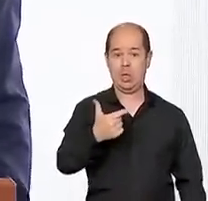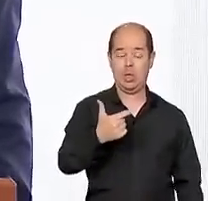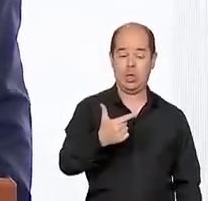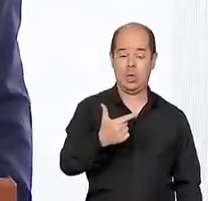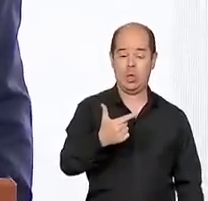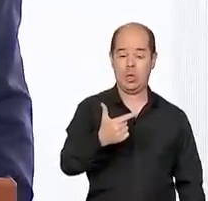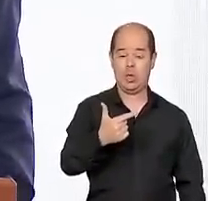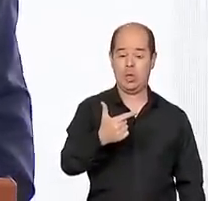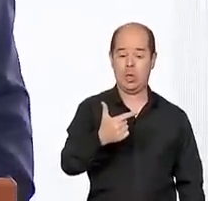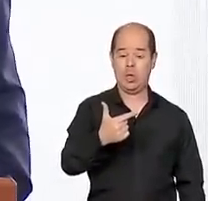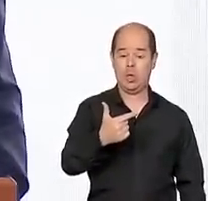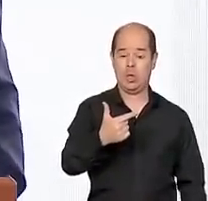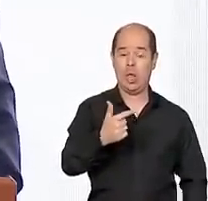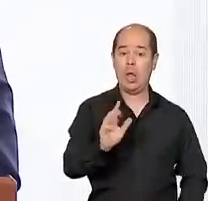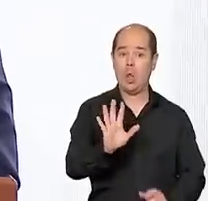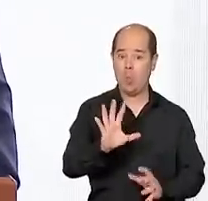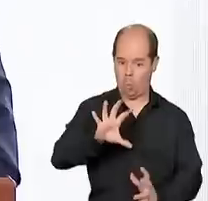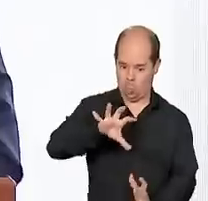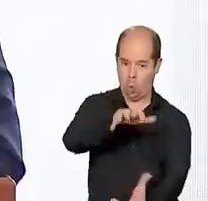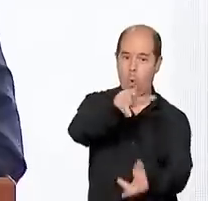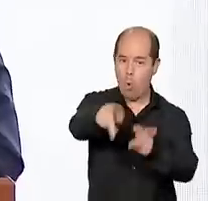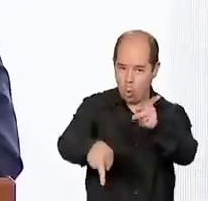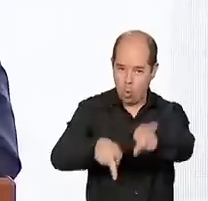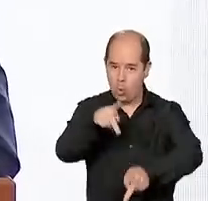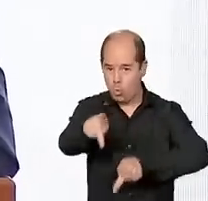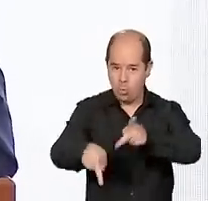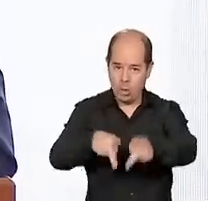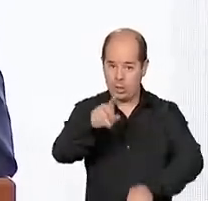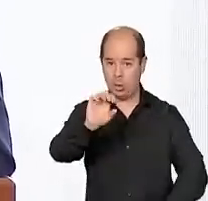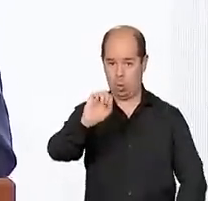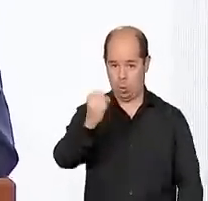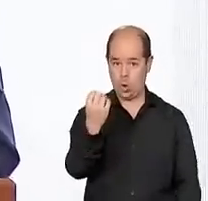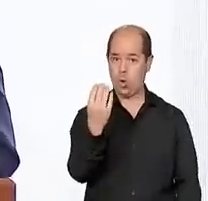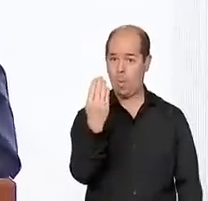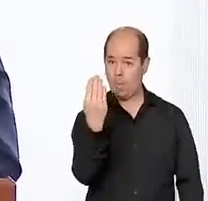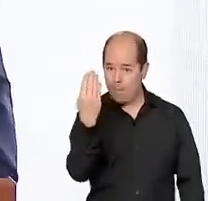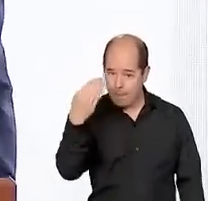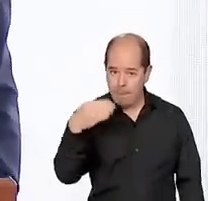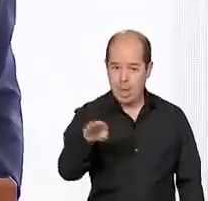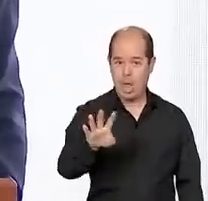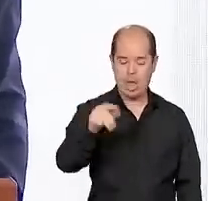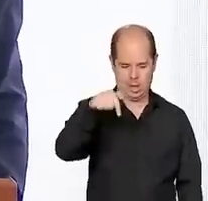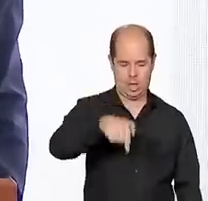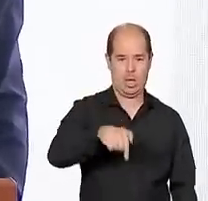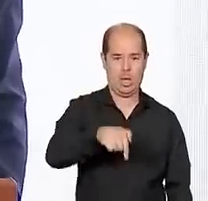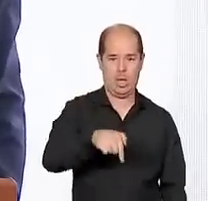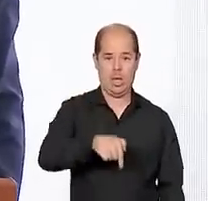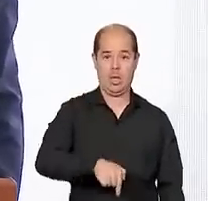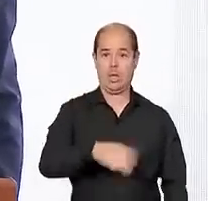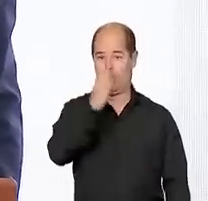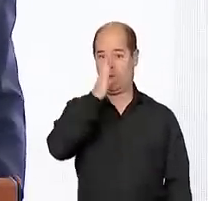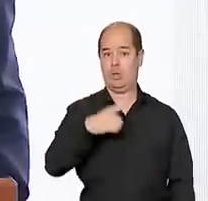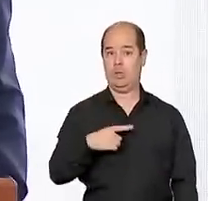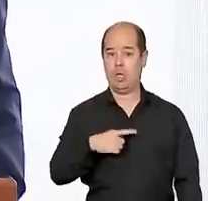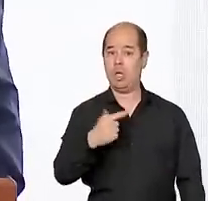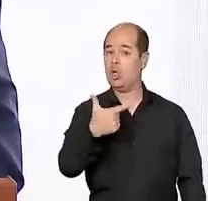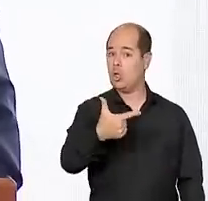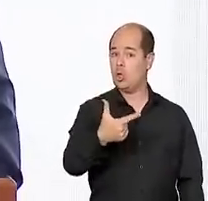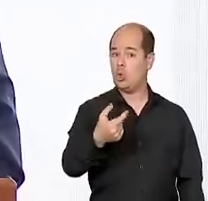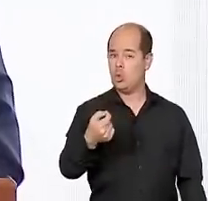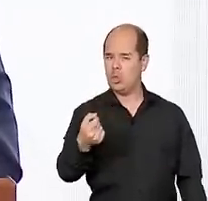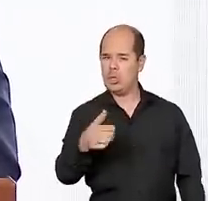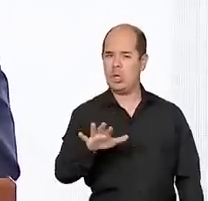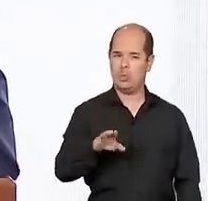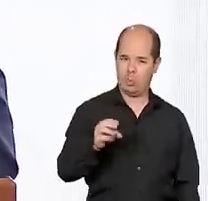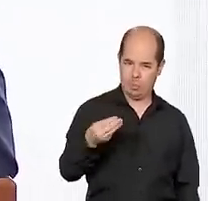da população do mundo, 8 bilhões, nós temos 200 e poucos milhões. E teve